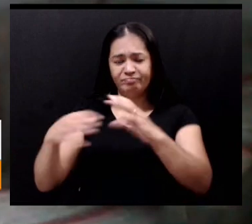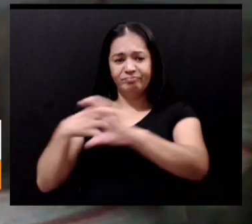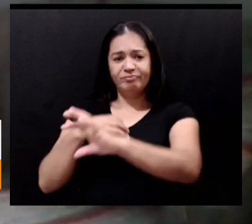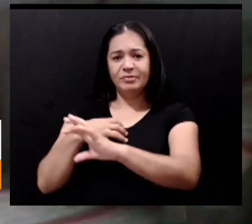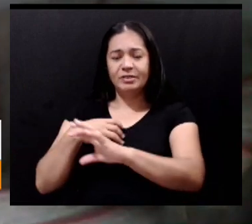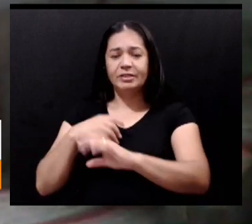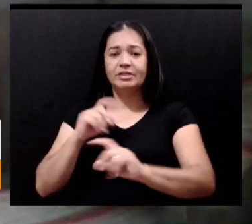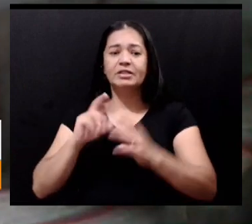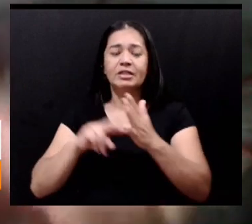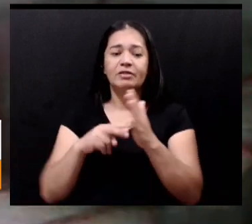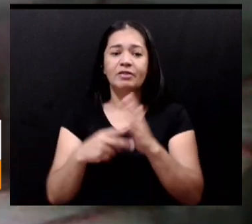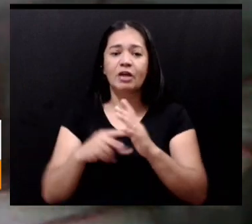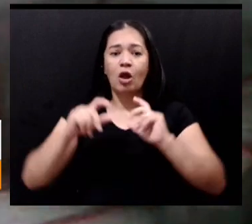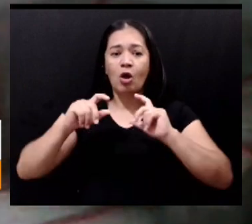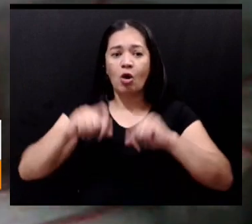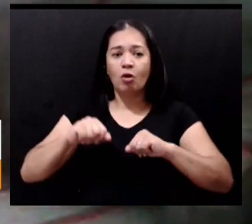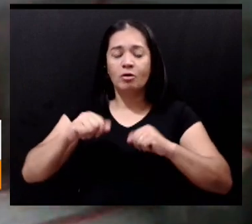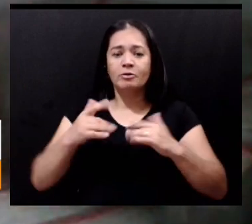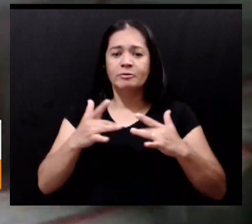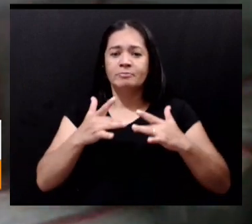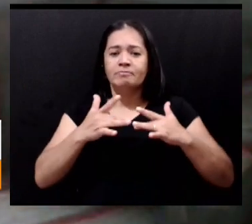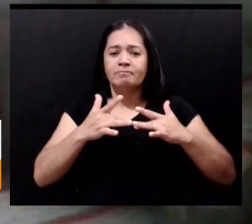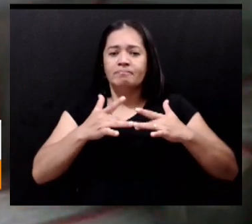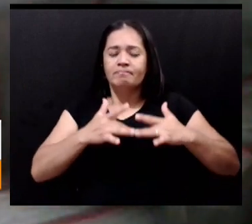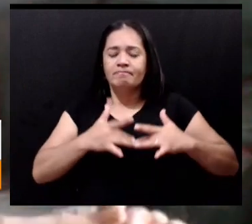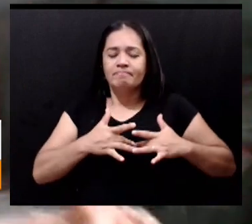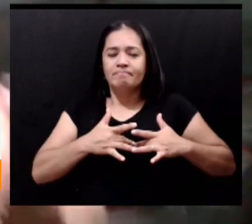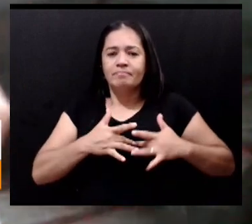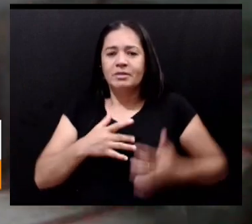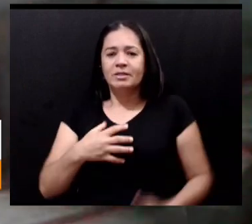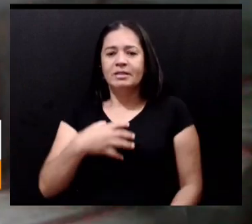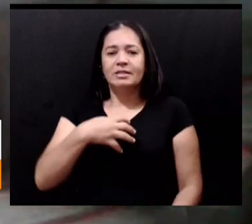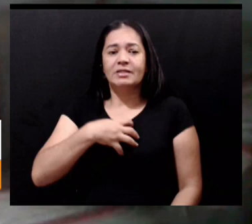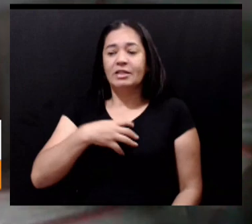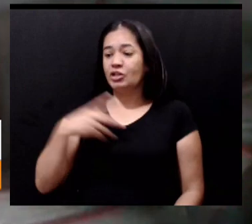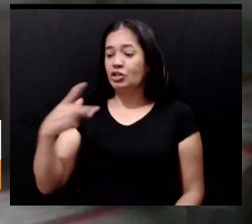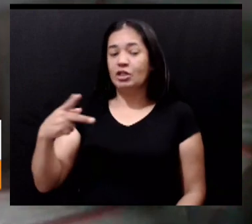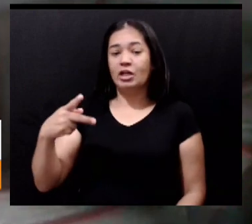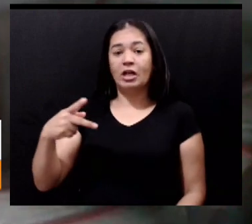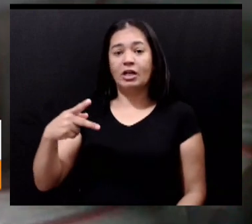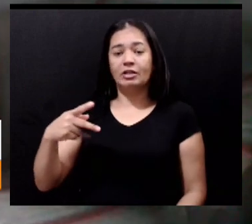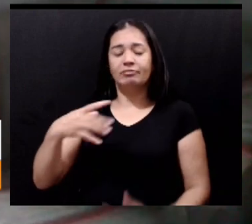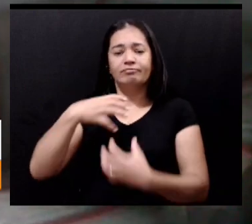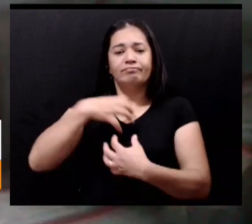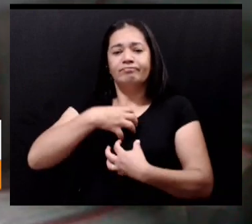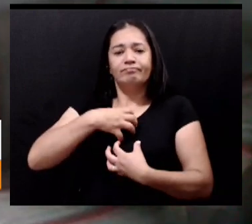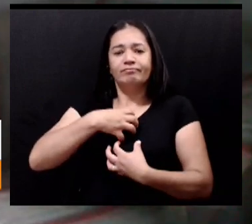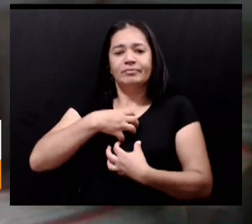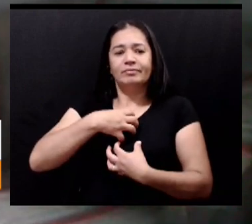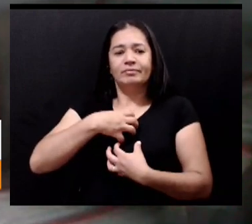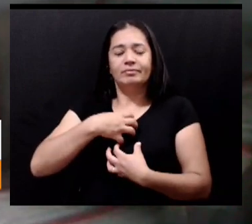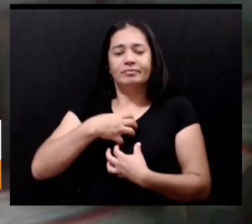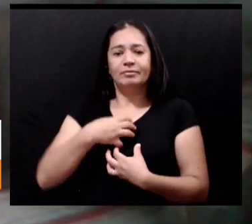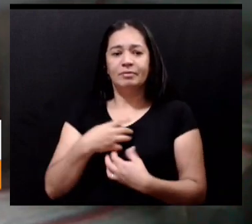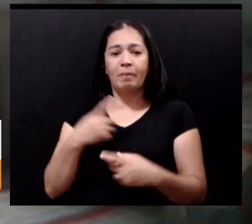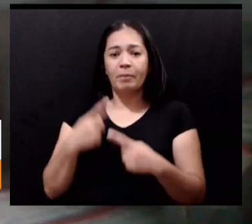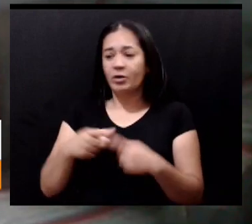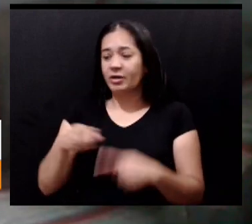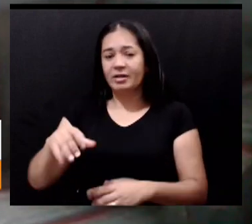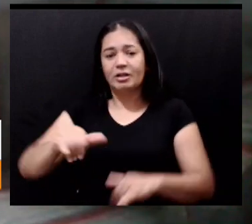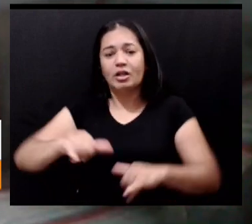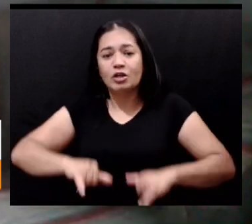de me tocar emocionalmente na dor do outro. A dor do outro me toca. E desde que ela me